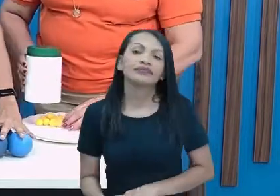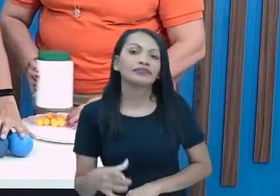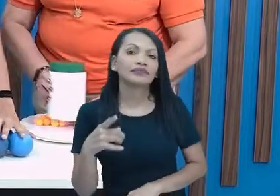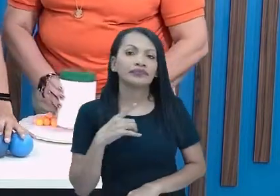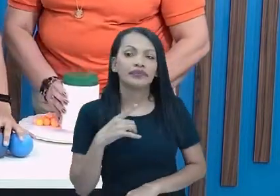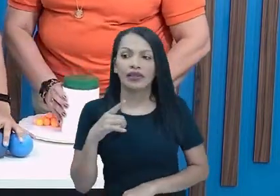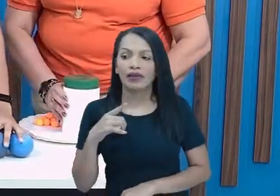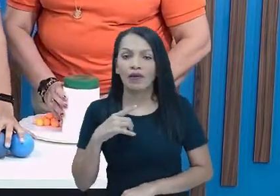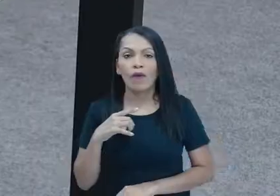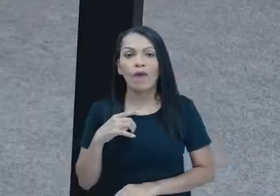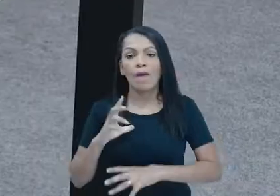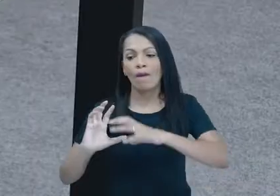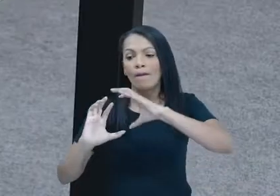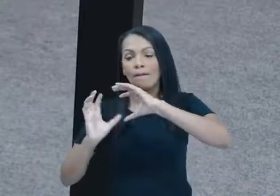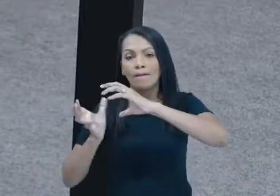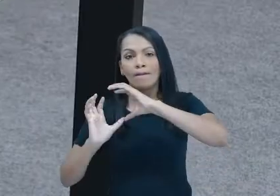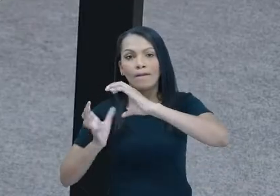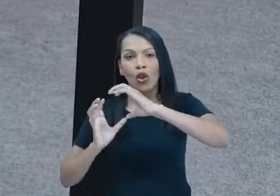bolas